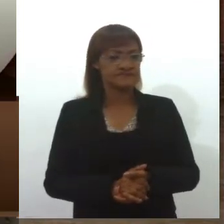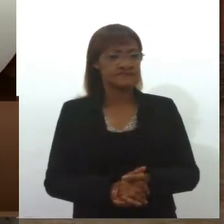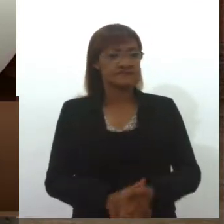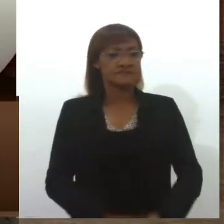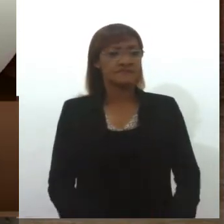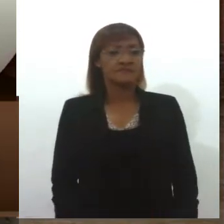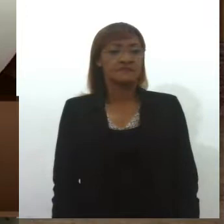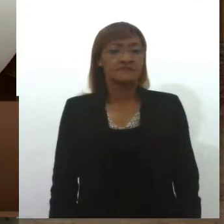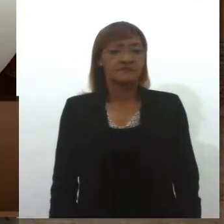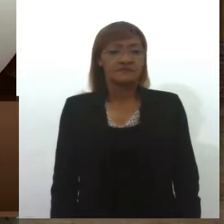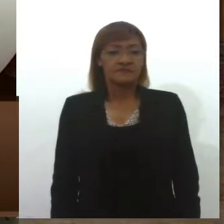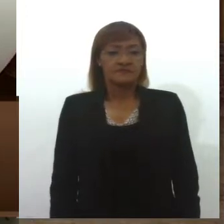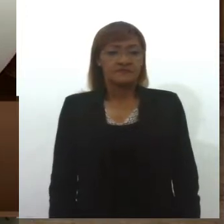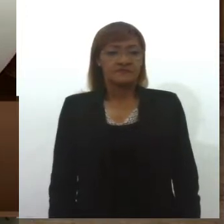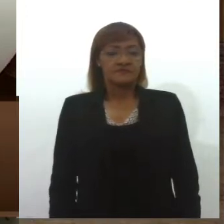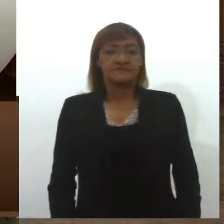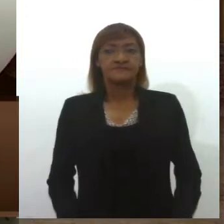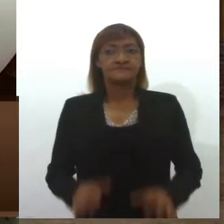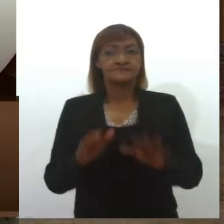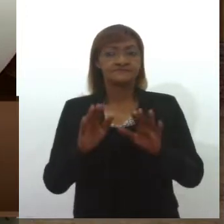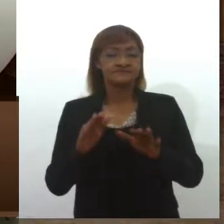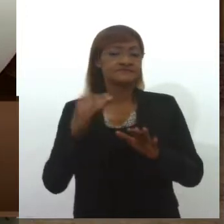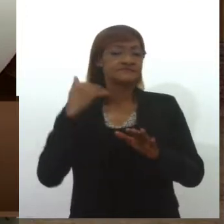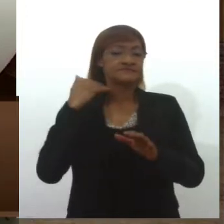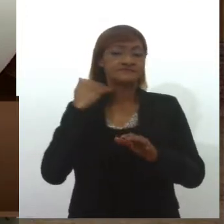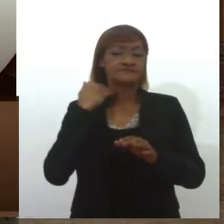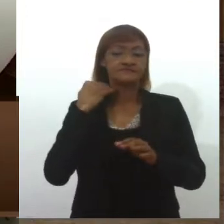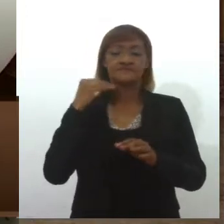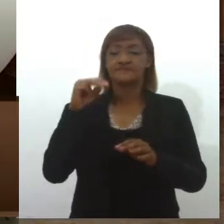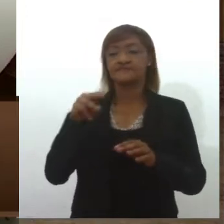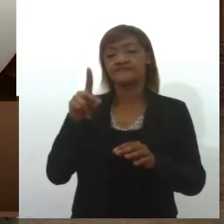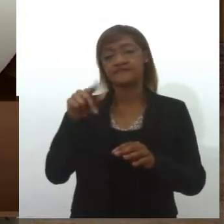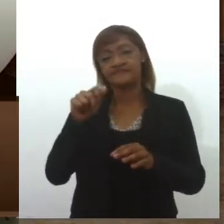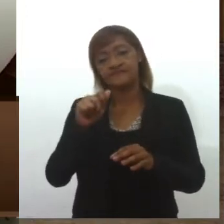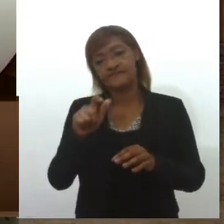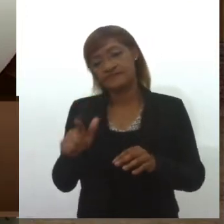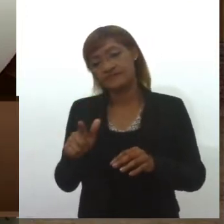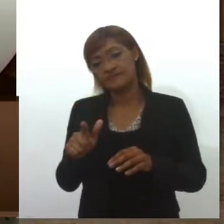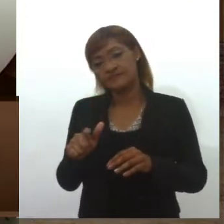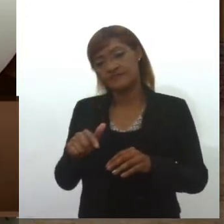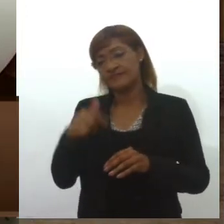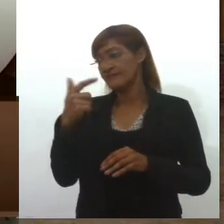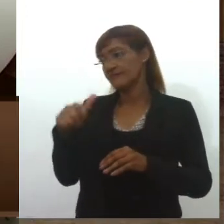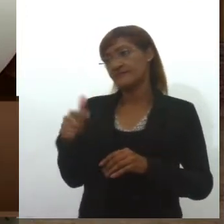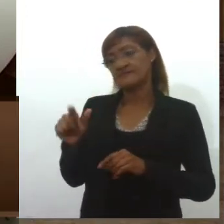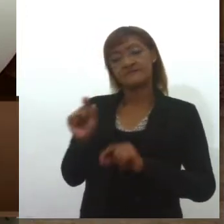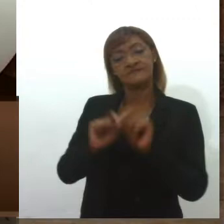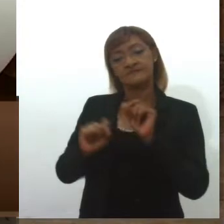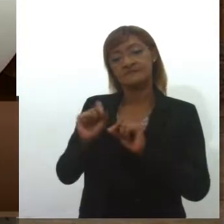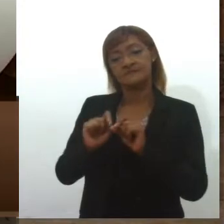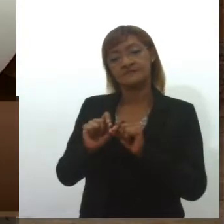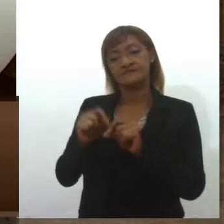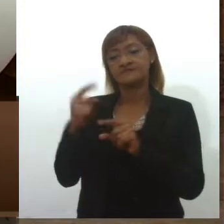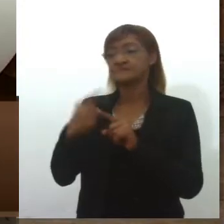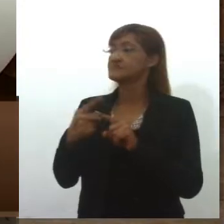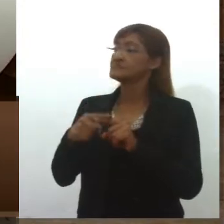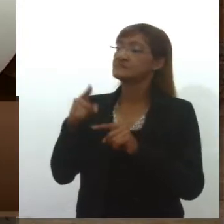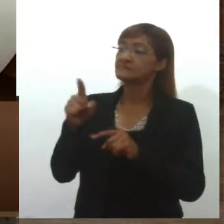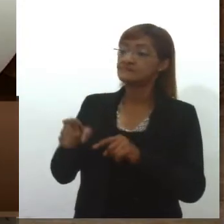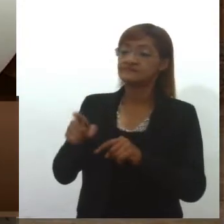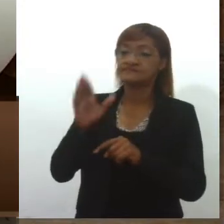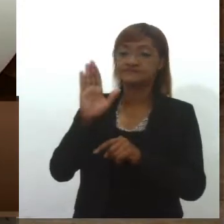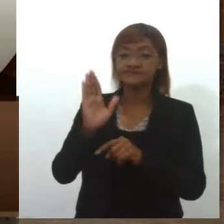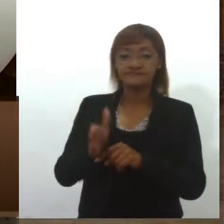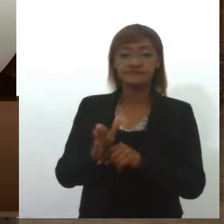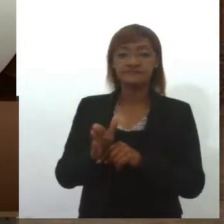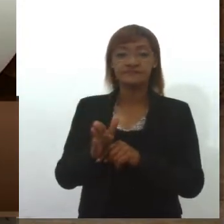central, não haveria outra opção para ele fazer o que fez, novamente porque ele está comprometido com uma certa